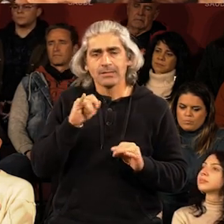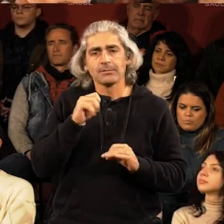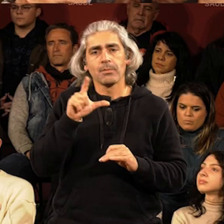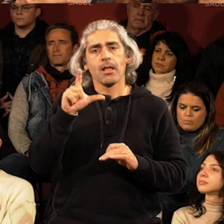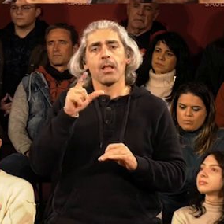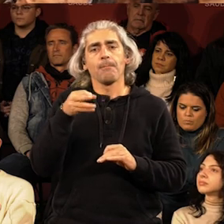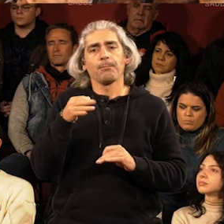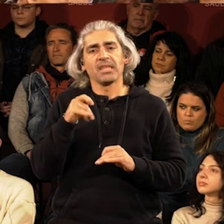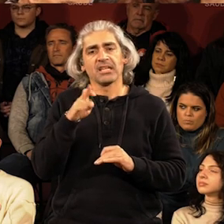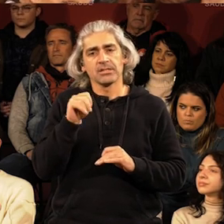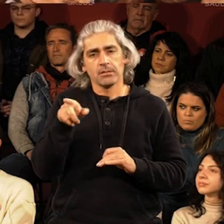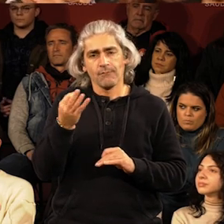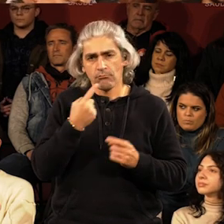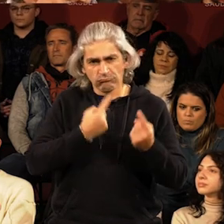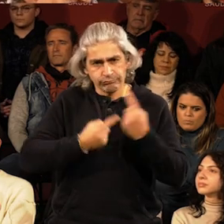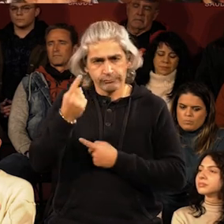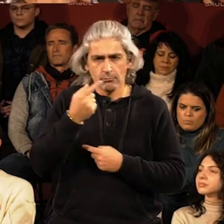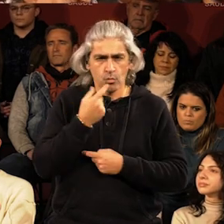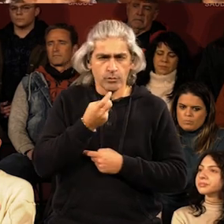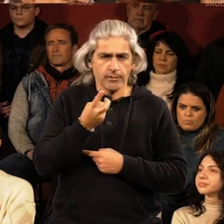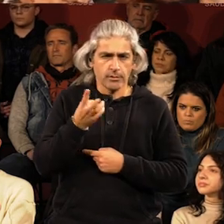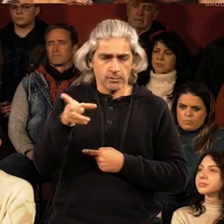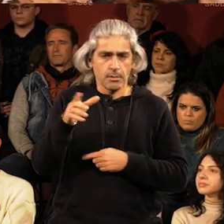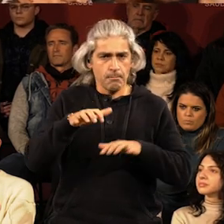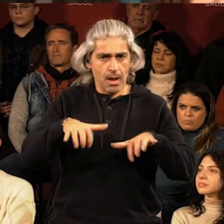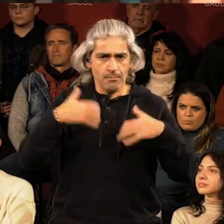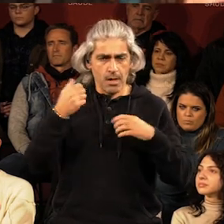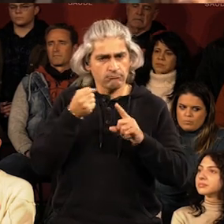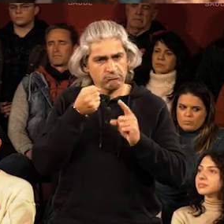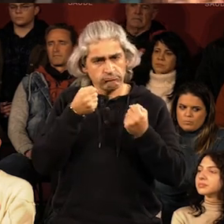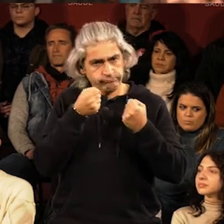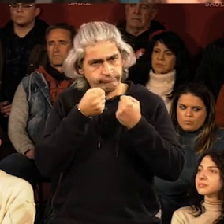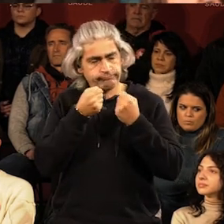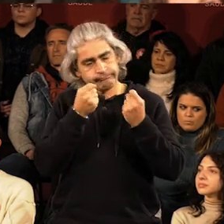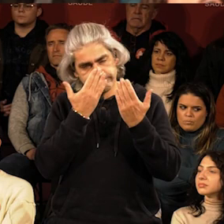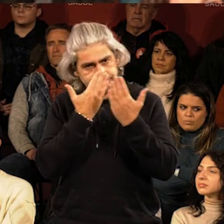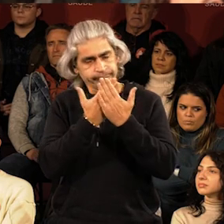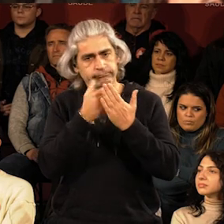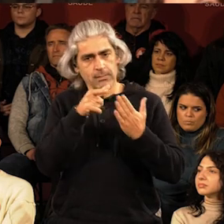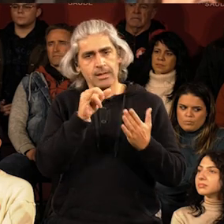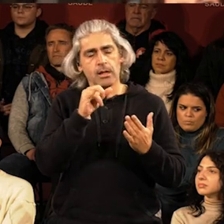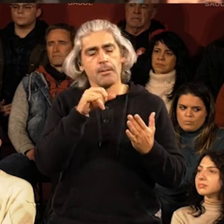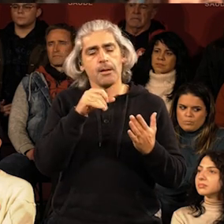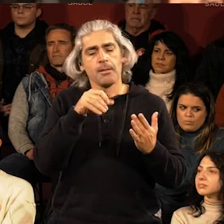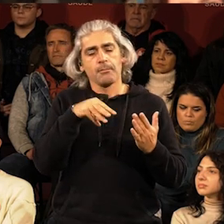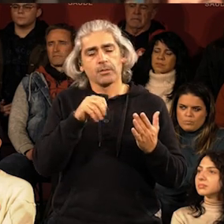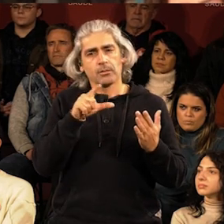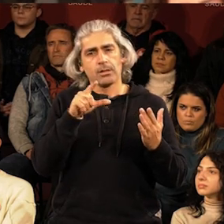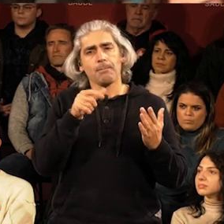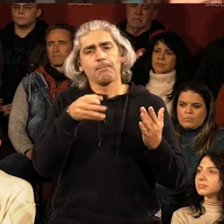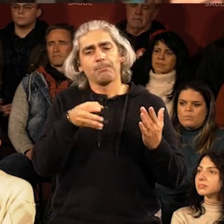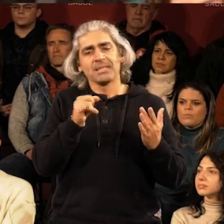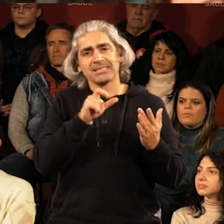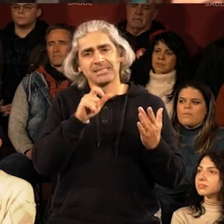denunciaram vezes sem conta no Parlamento em confronto com Manel pisarro que o serviço Nacional de saúde tem falhado às